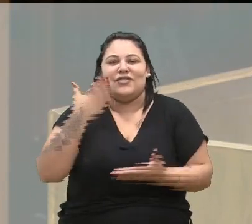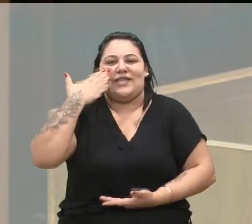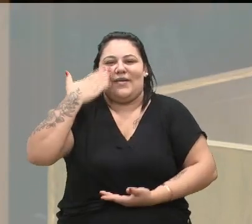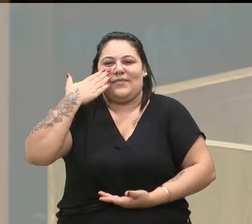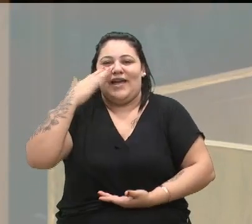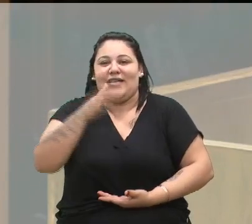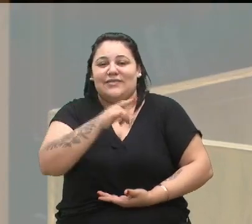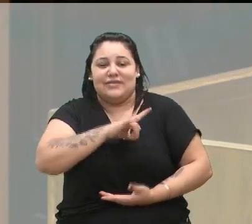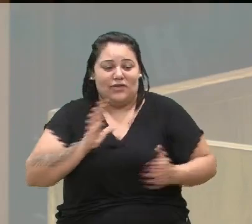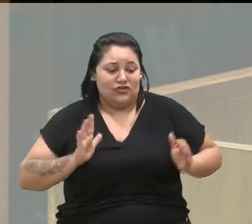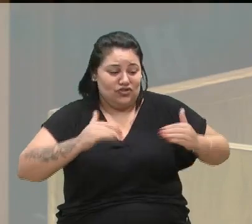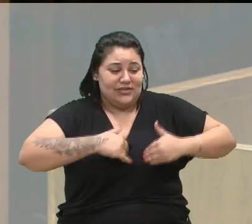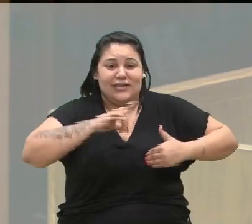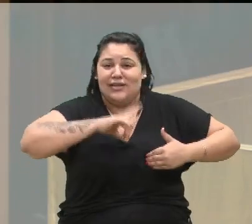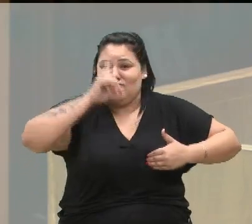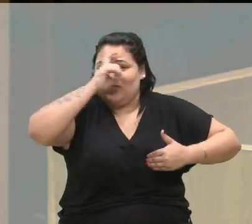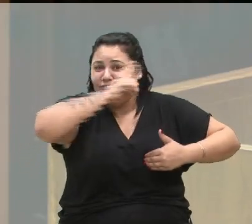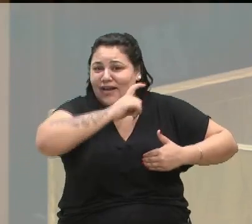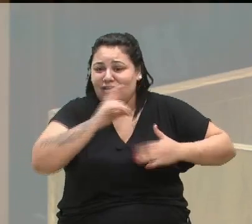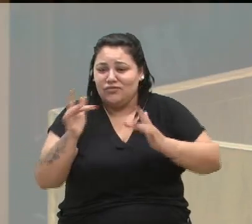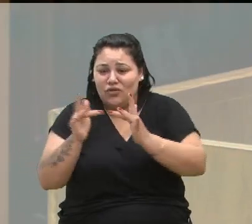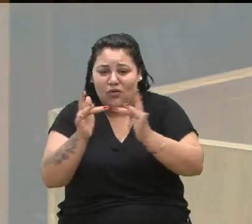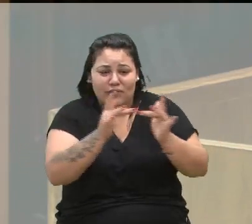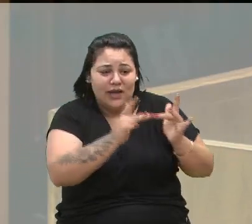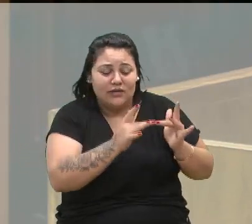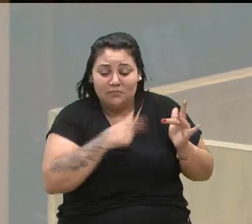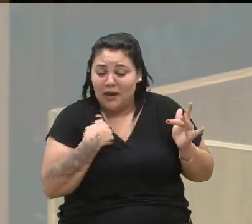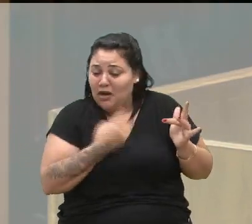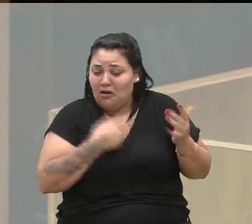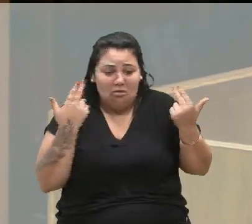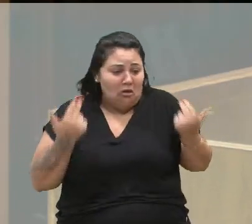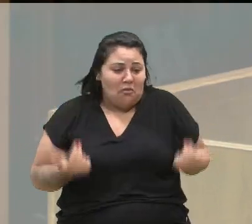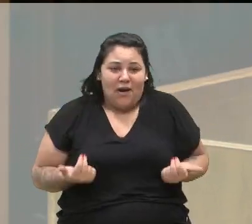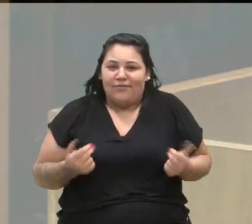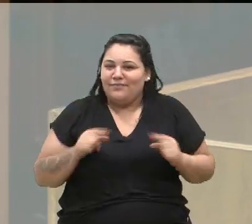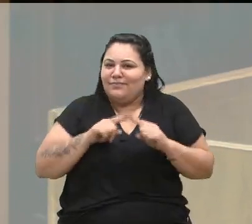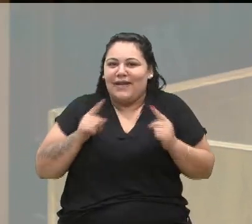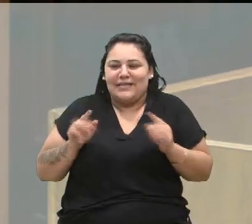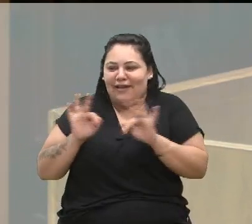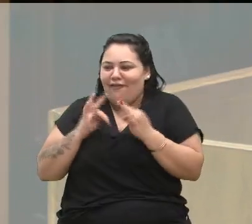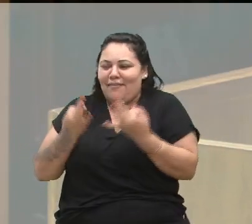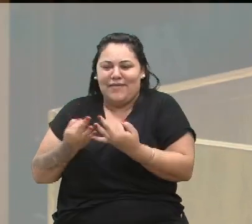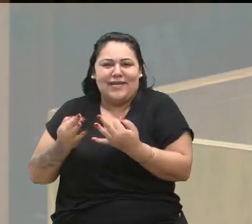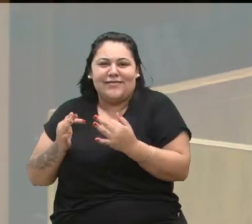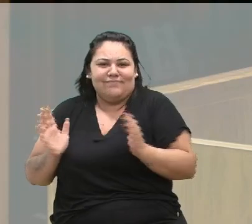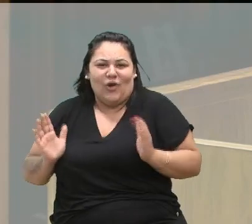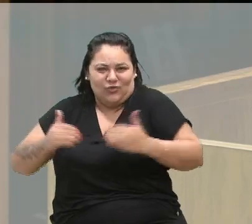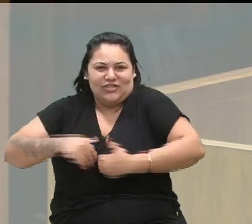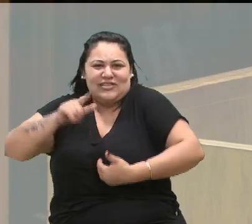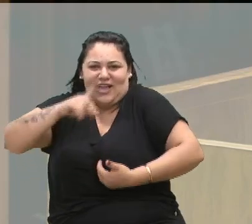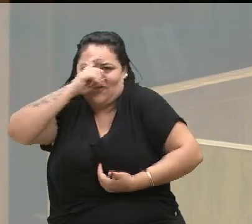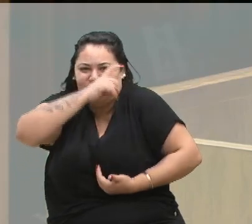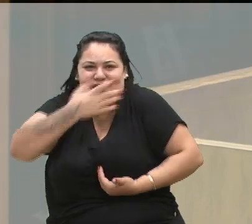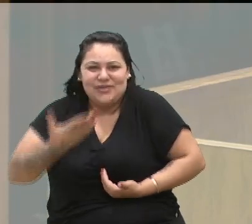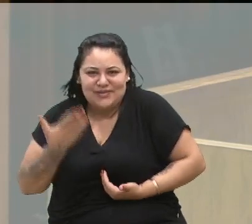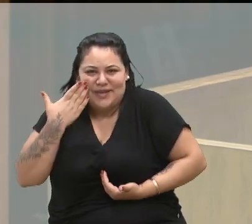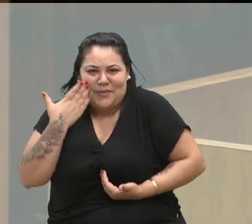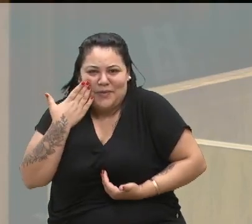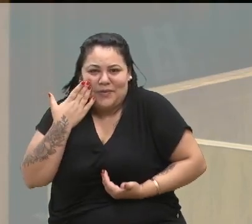muitas dificuldades para questões que para nós são rotina, que fazem parte do nosso dia a dia. Então, quando a gente possibilita isso,